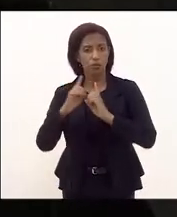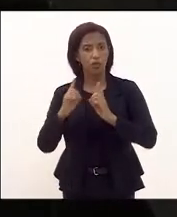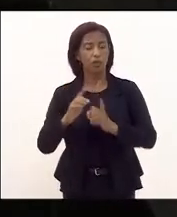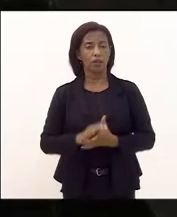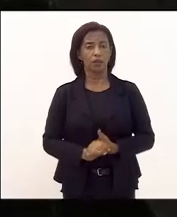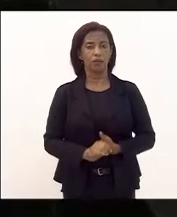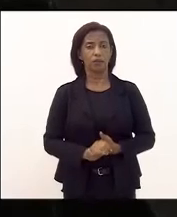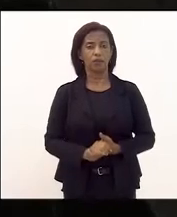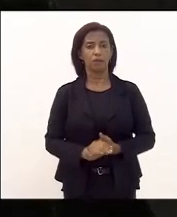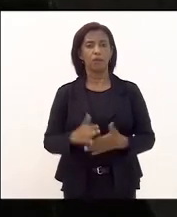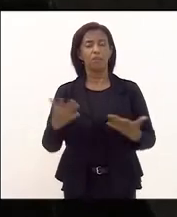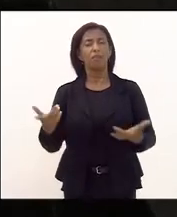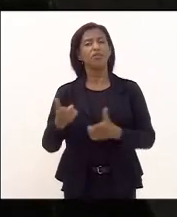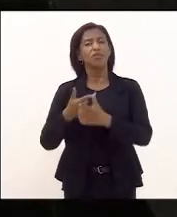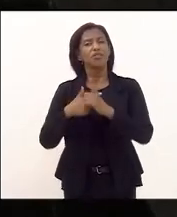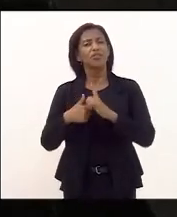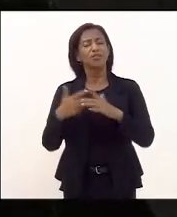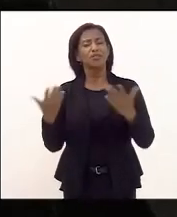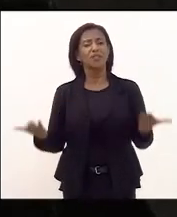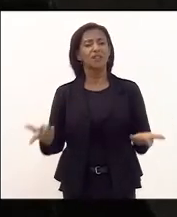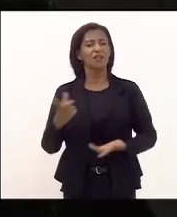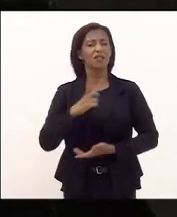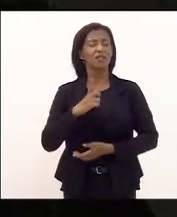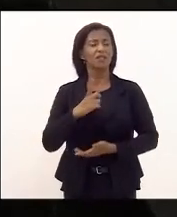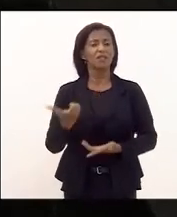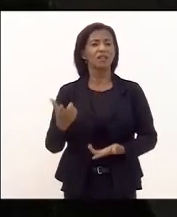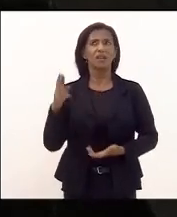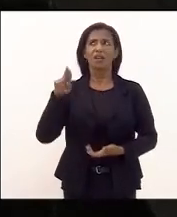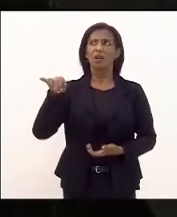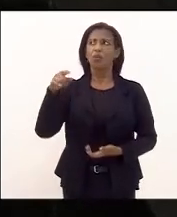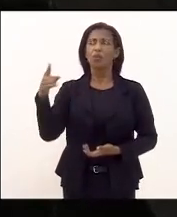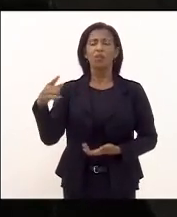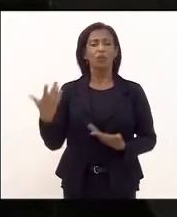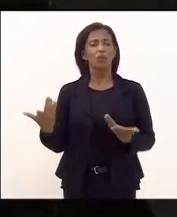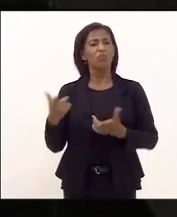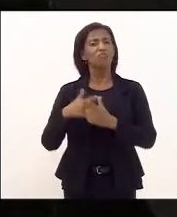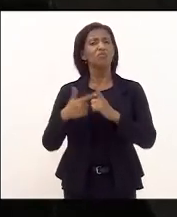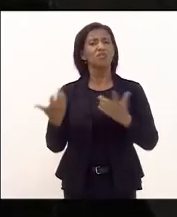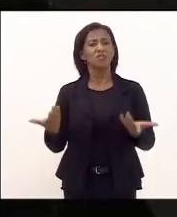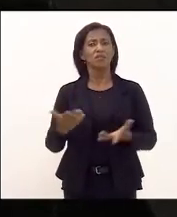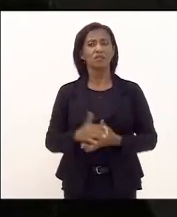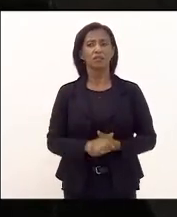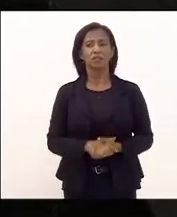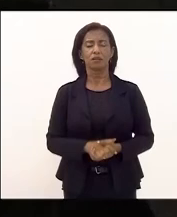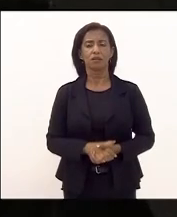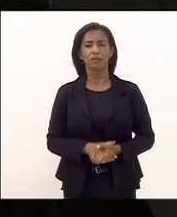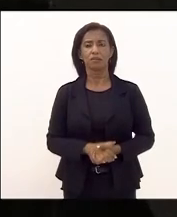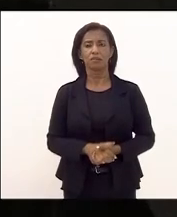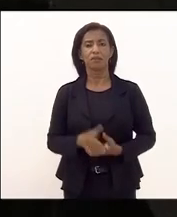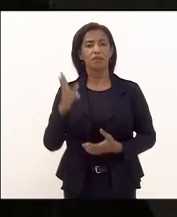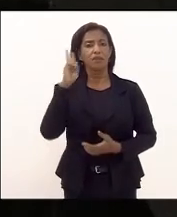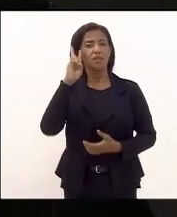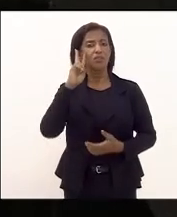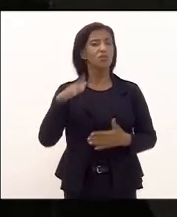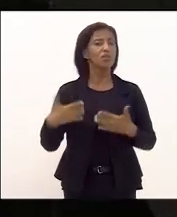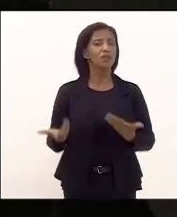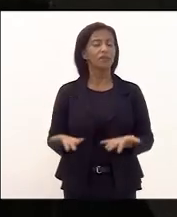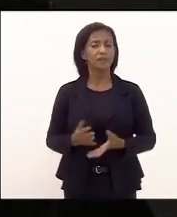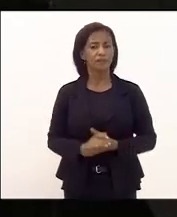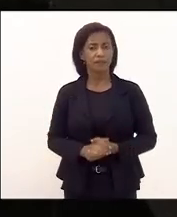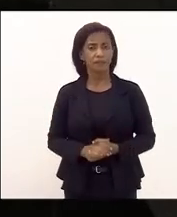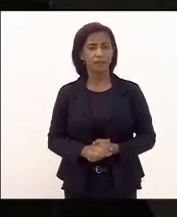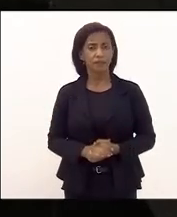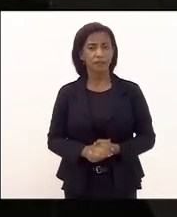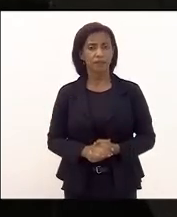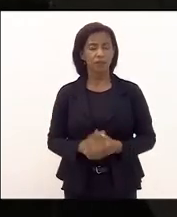né? Mas que dívida é essa que nós temos no Rio de Janeiro com a União, Marta? Que dívida é essa? Que história de dívida é essa?